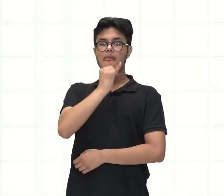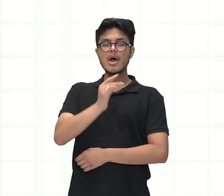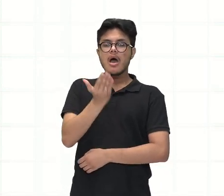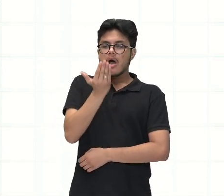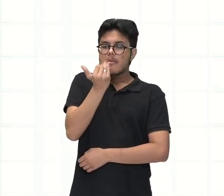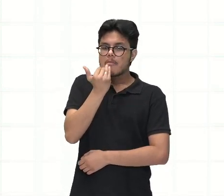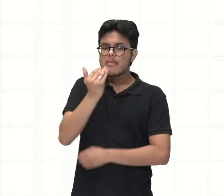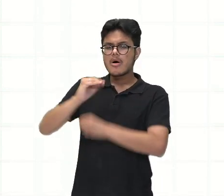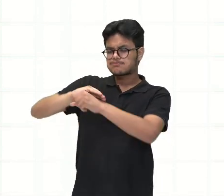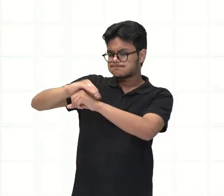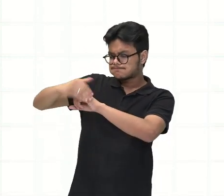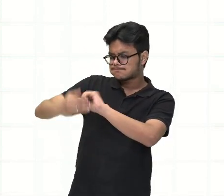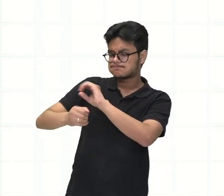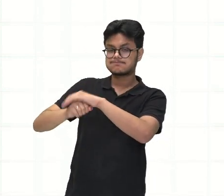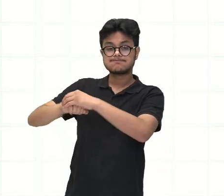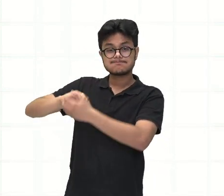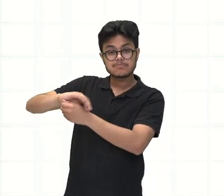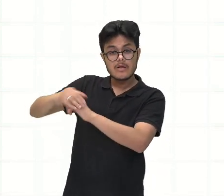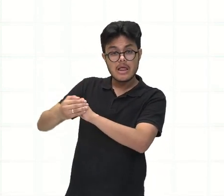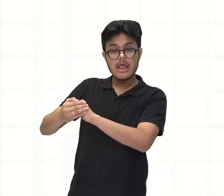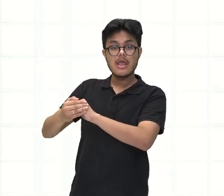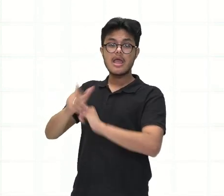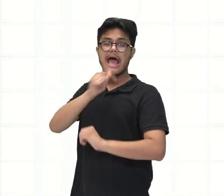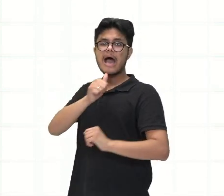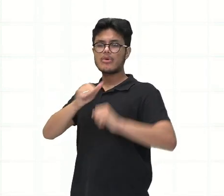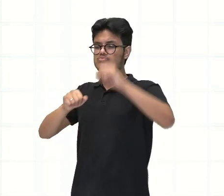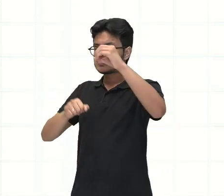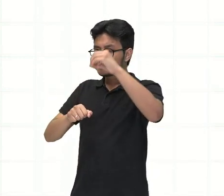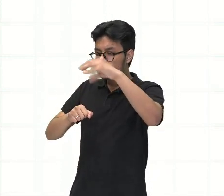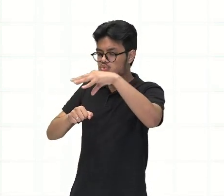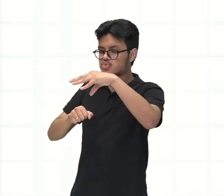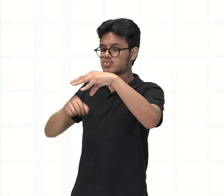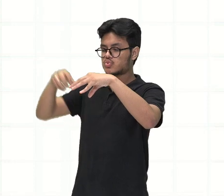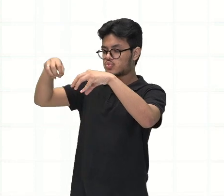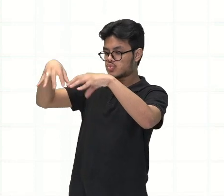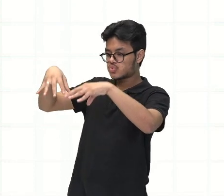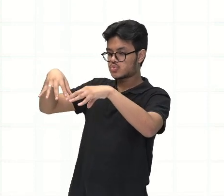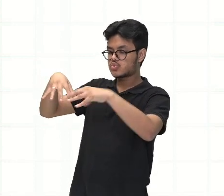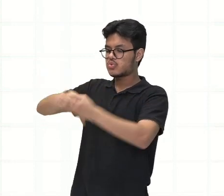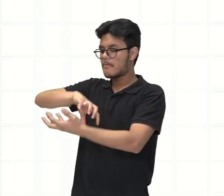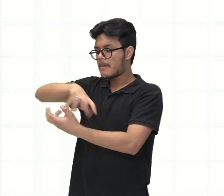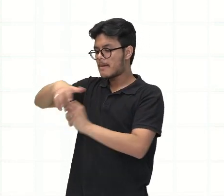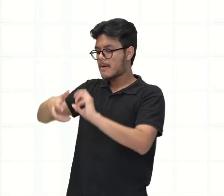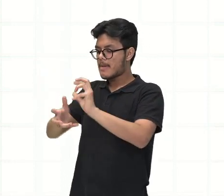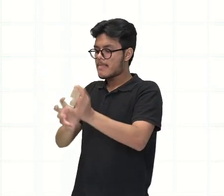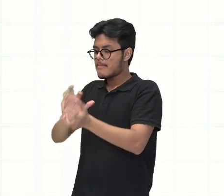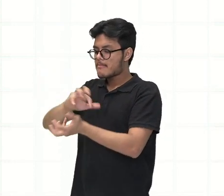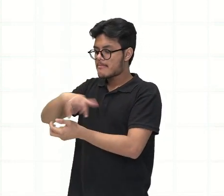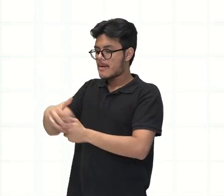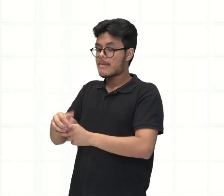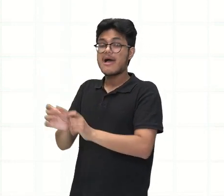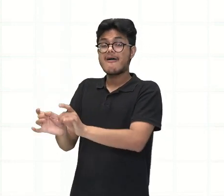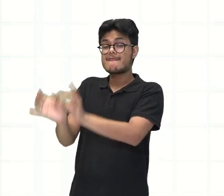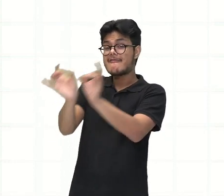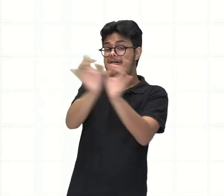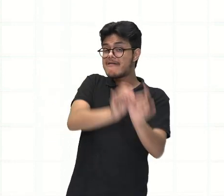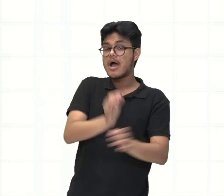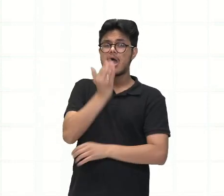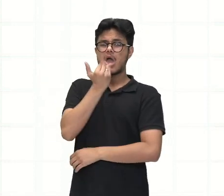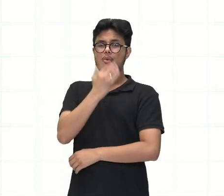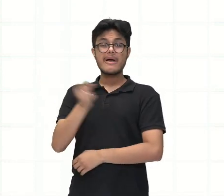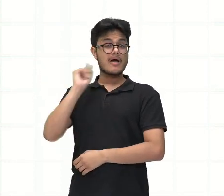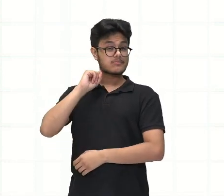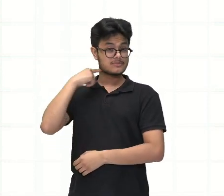alimentos ou a pessoa que teve contato, né, com esses alimentos que foram vendidos, que são